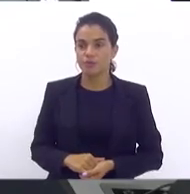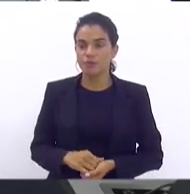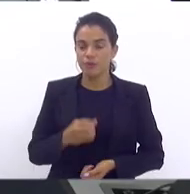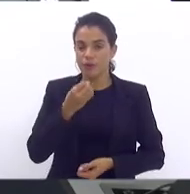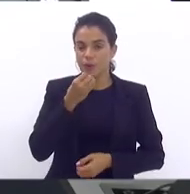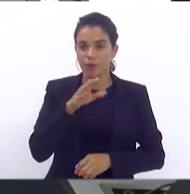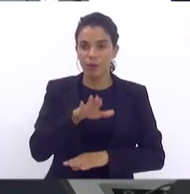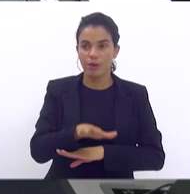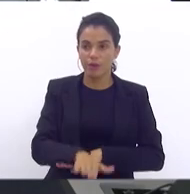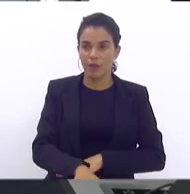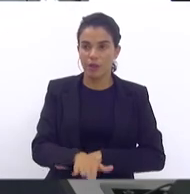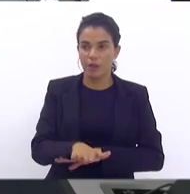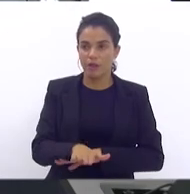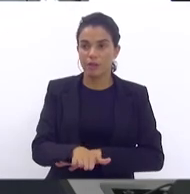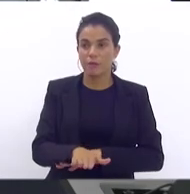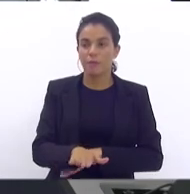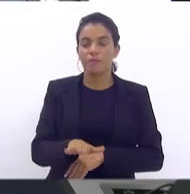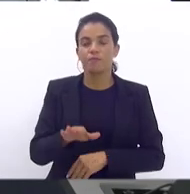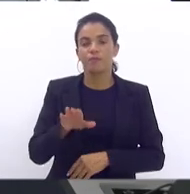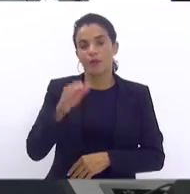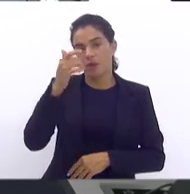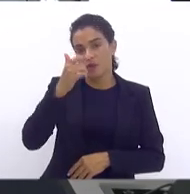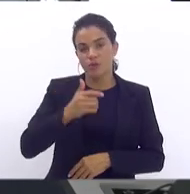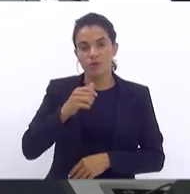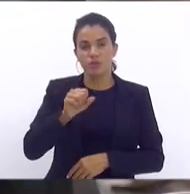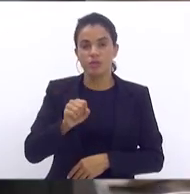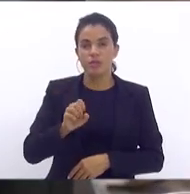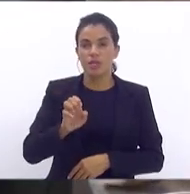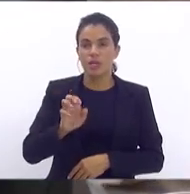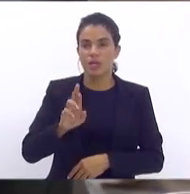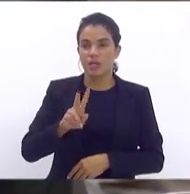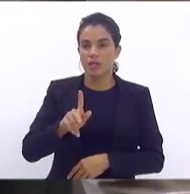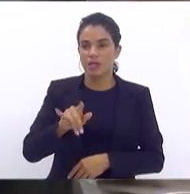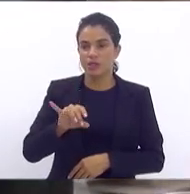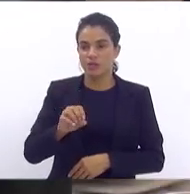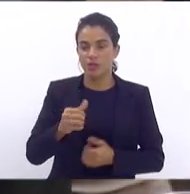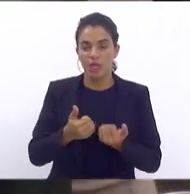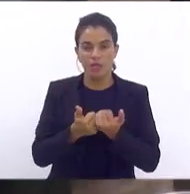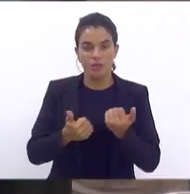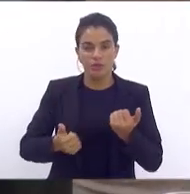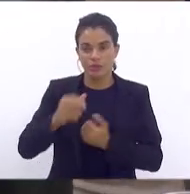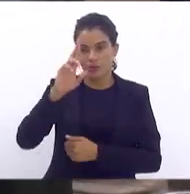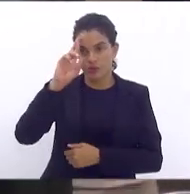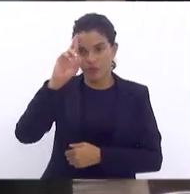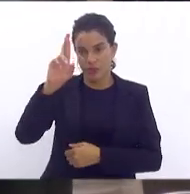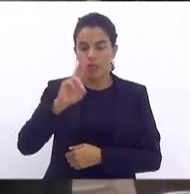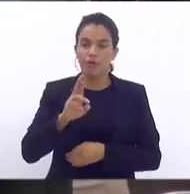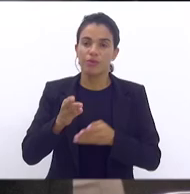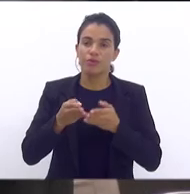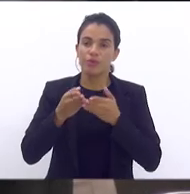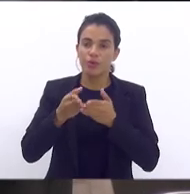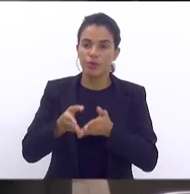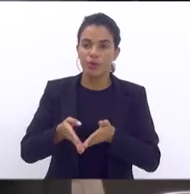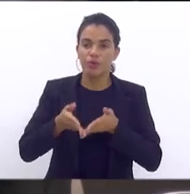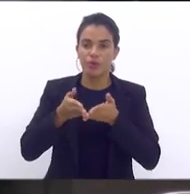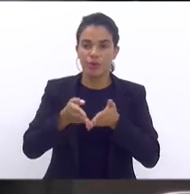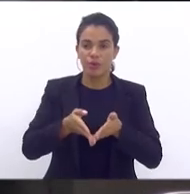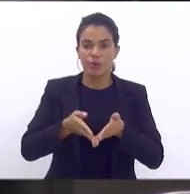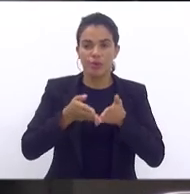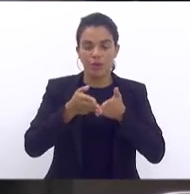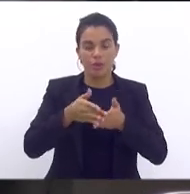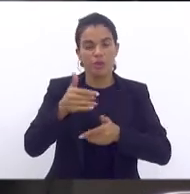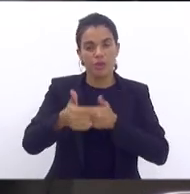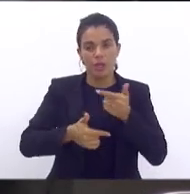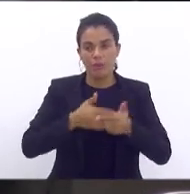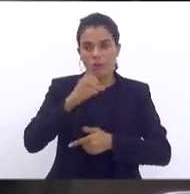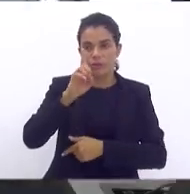Boa tarde, sou o contra-almirante Sérgio Gago Guida, sou assessor-chefe de segurança do tráfego aquaviário, trabalho também na Diretoria